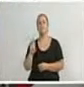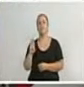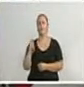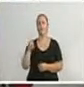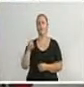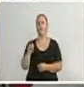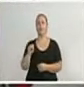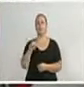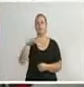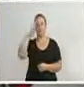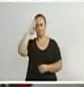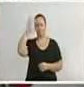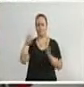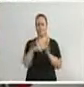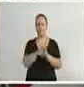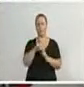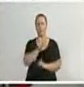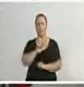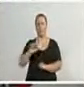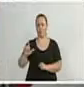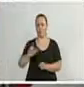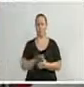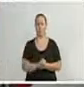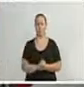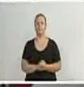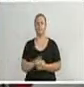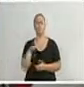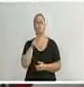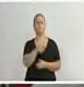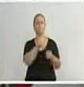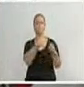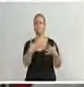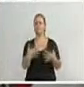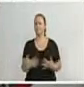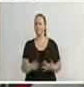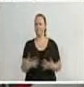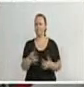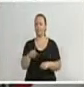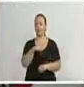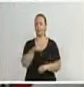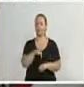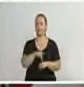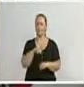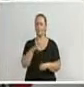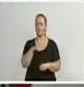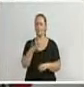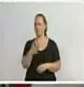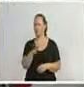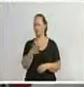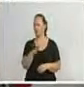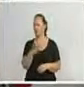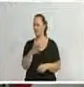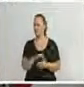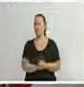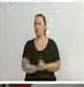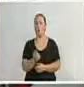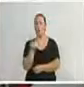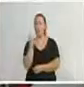Militar de Blumenau, o país tem, em média, um policial